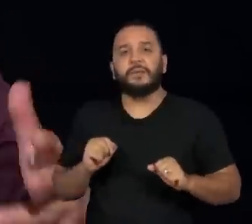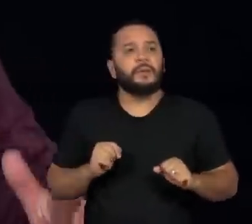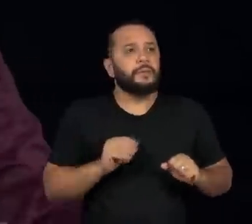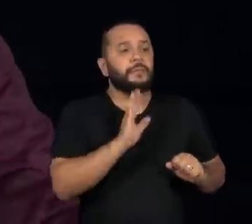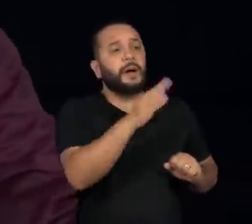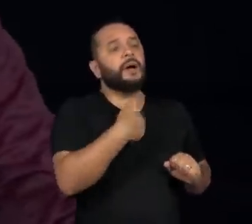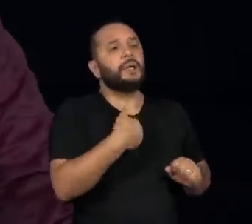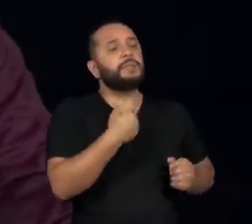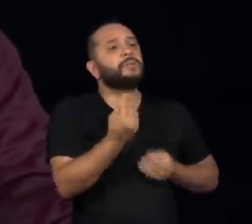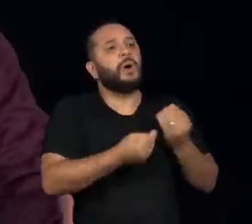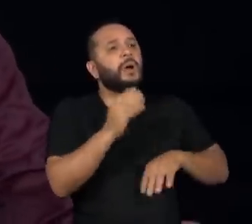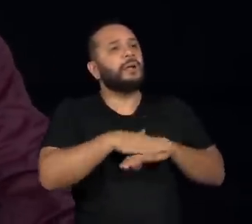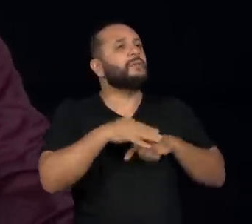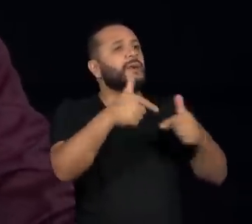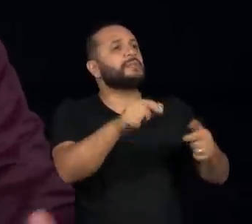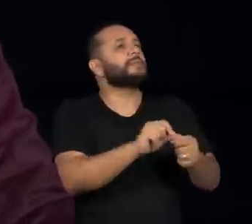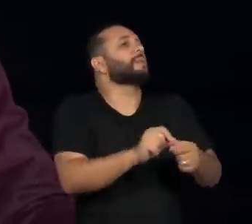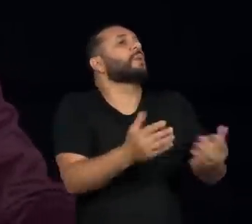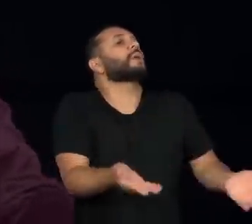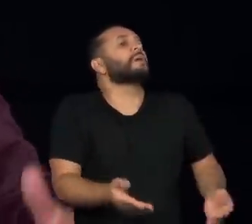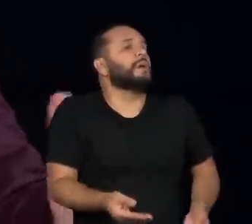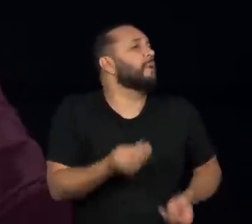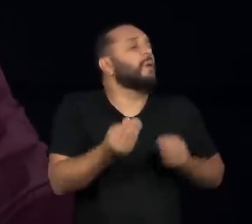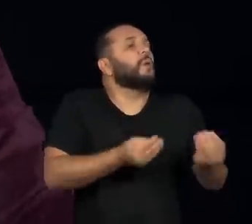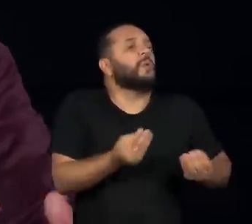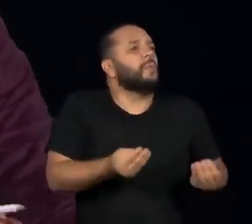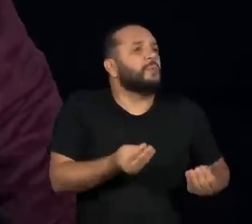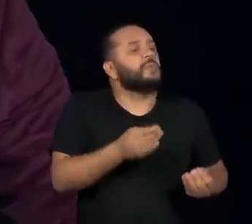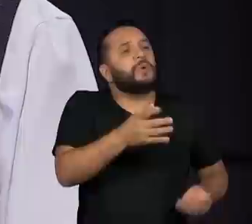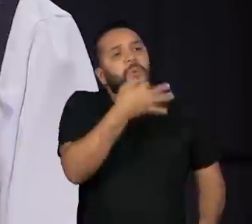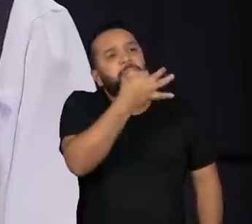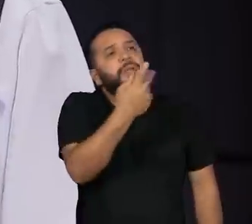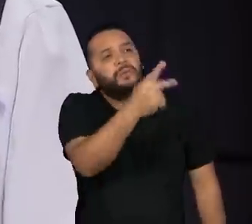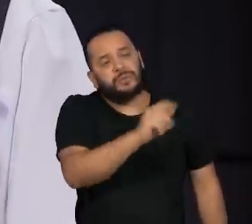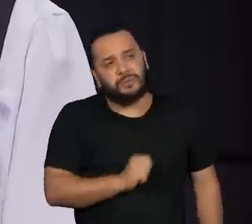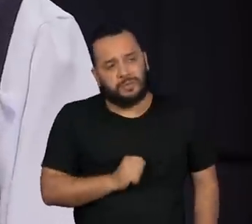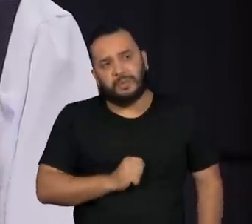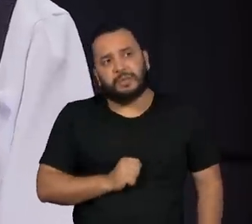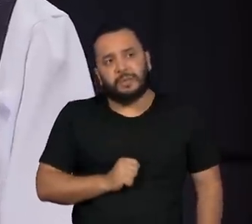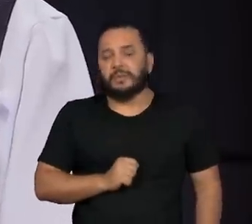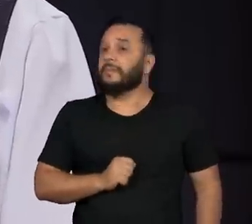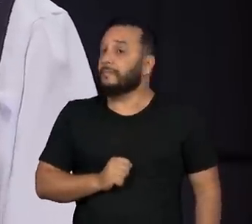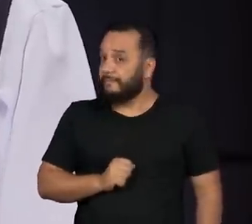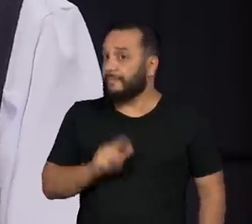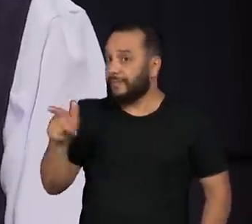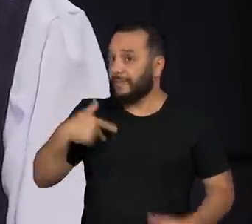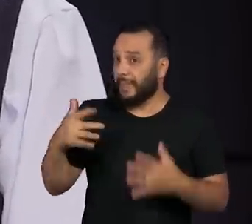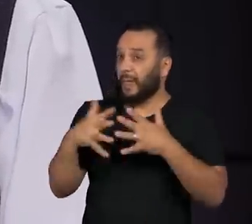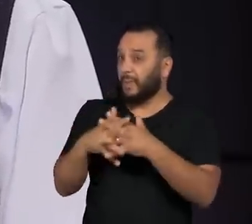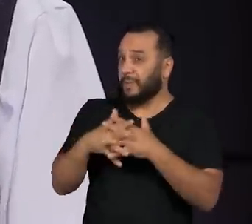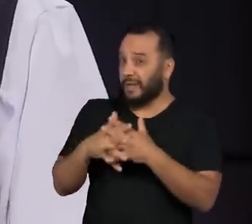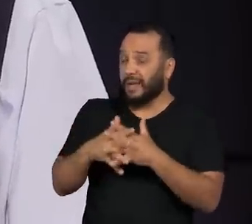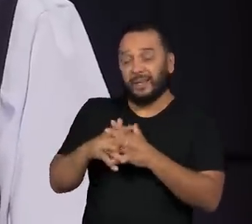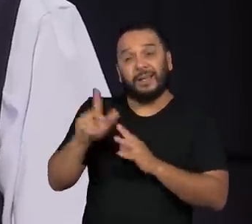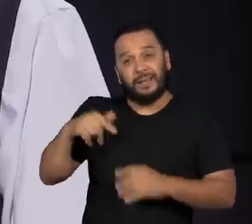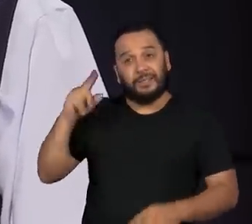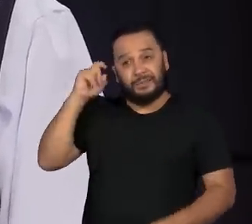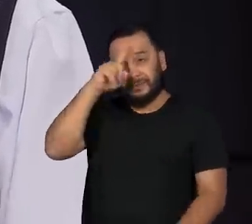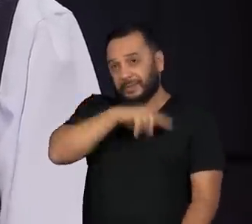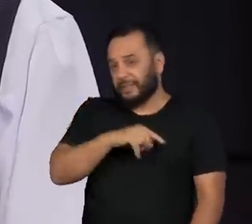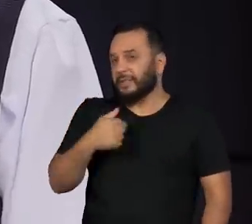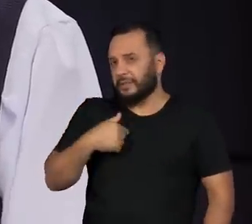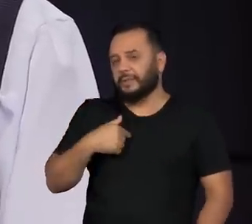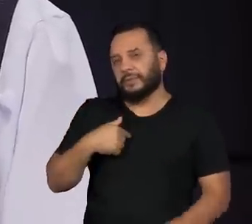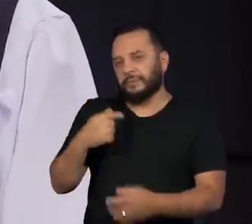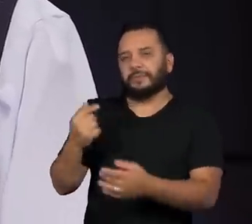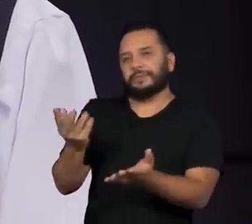o que que nós temos que fazer então com essas ferramentas Então você sugere é muito complicado certamente é difícil você não vai